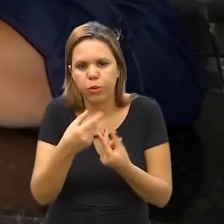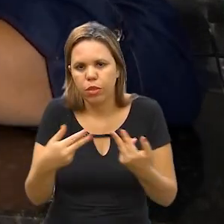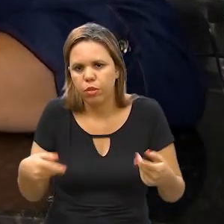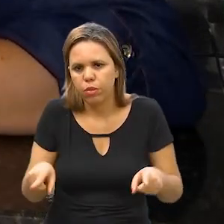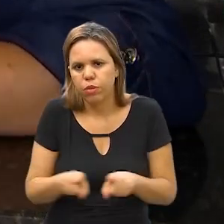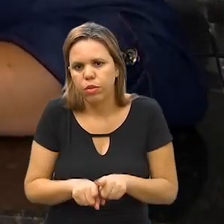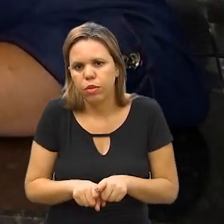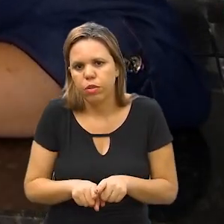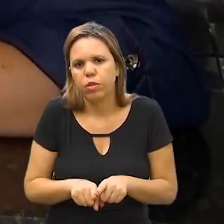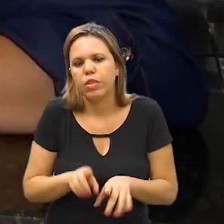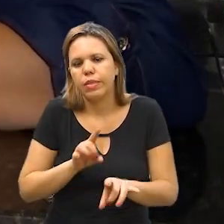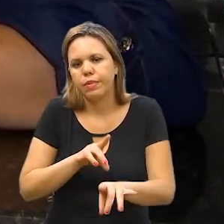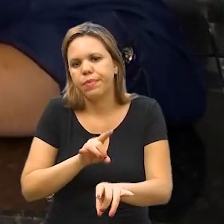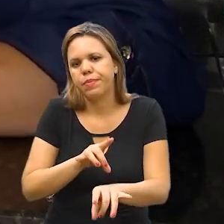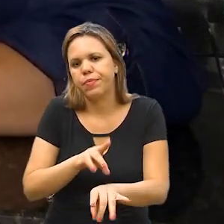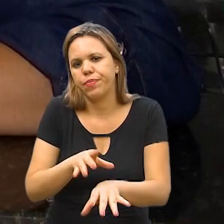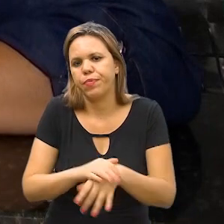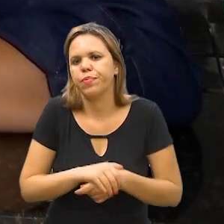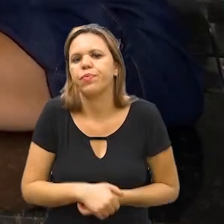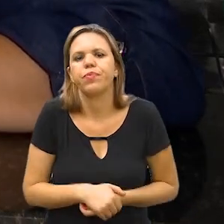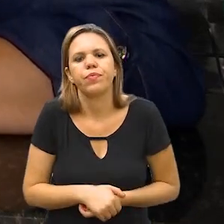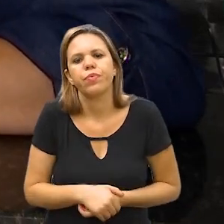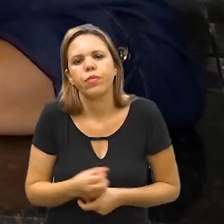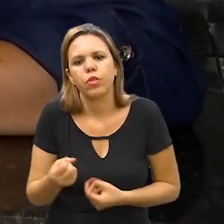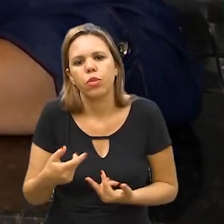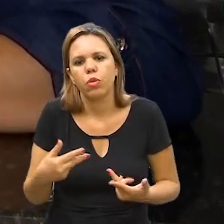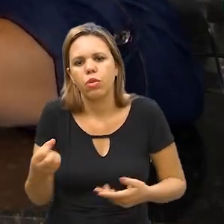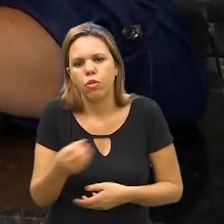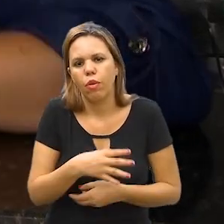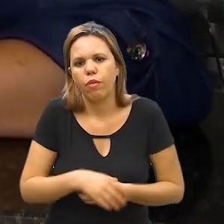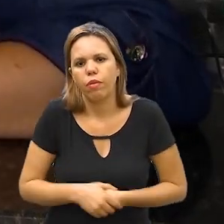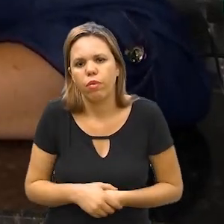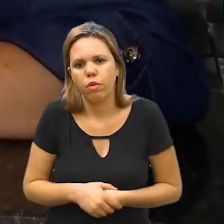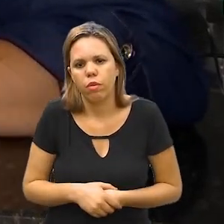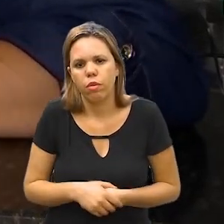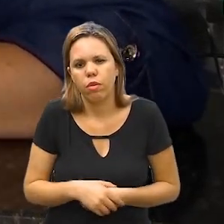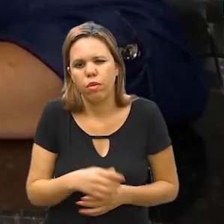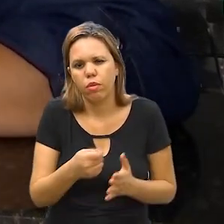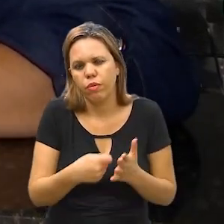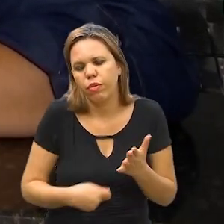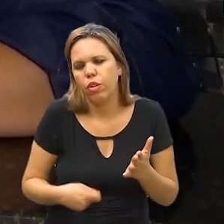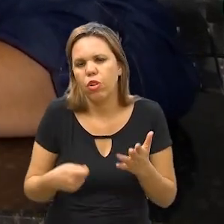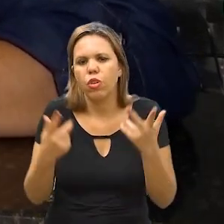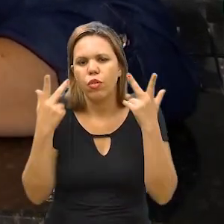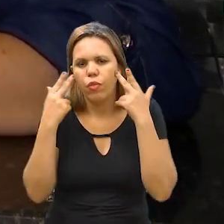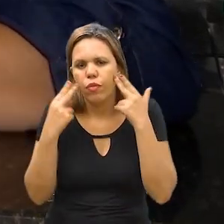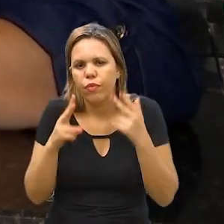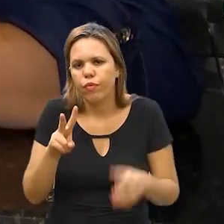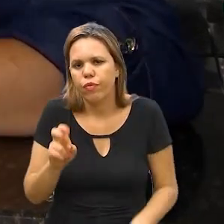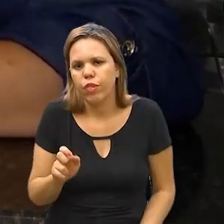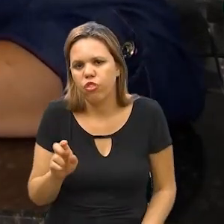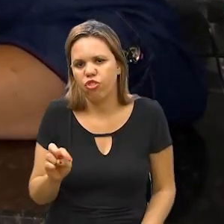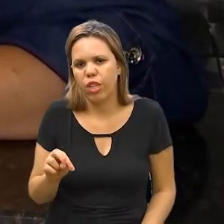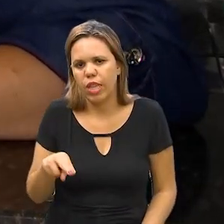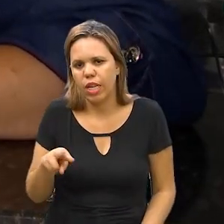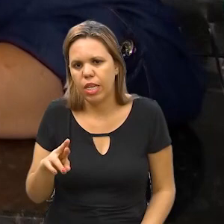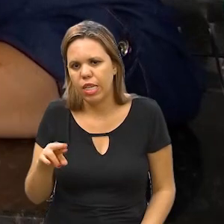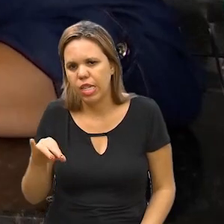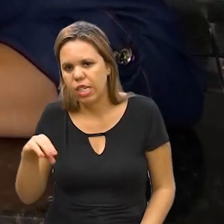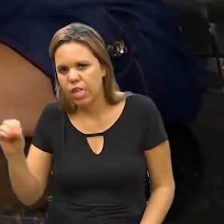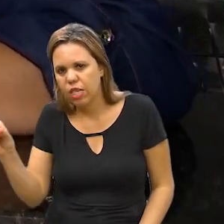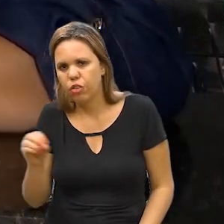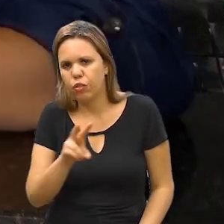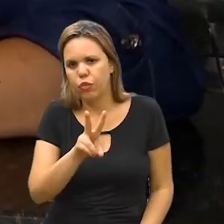coisas, muitas técnicas, né? Coisas novas, uns cardápios vegetarianos, veganos, que eu também não conhecia esse